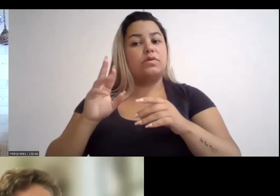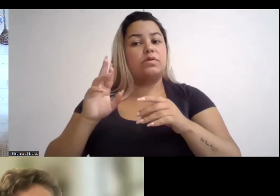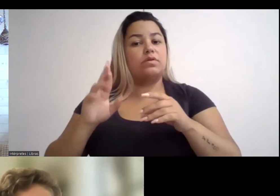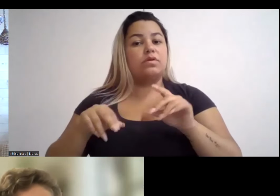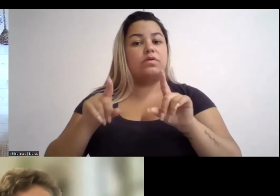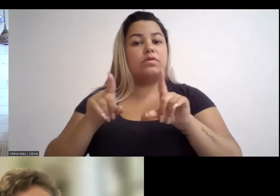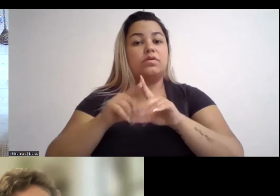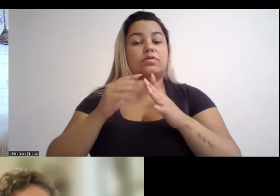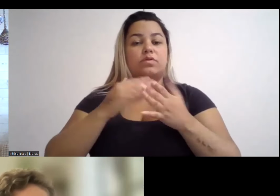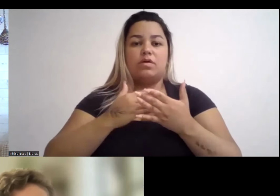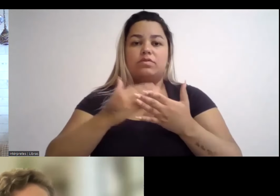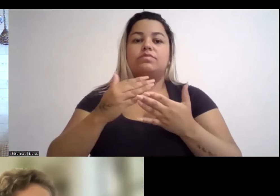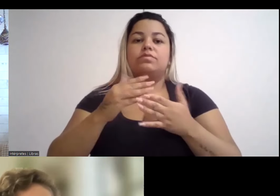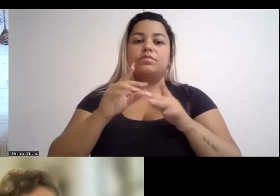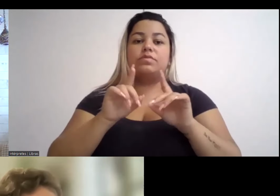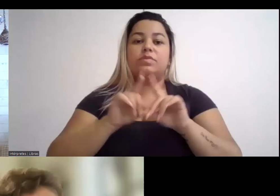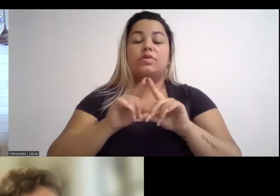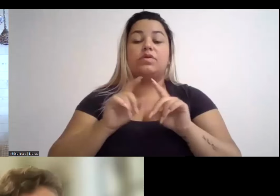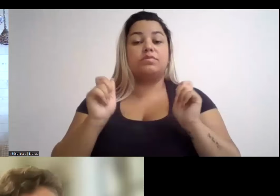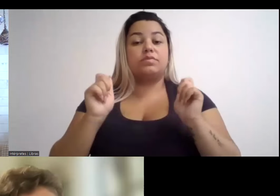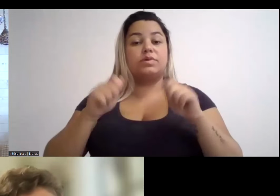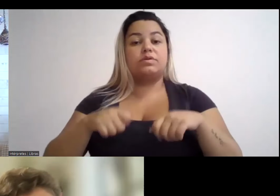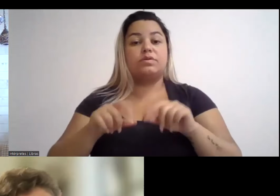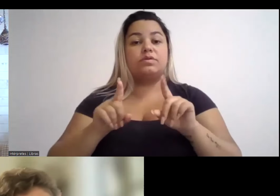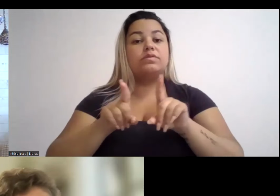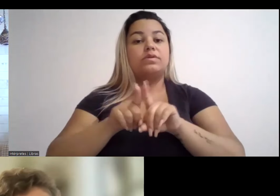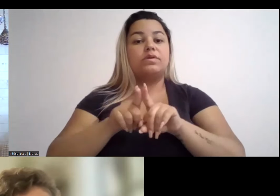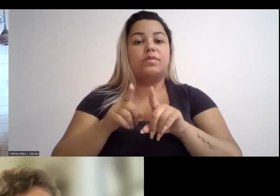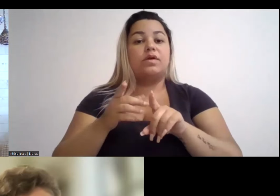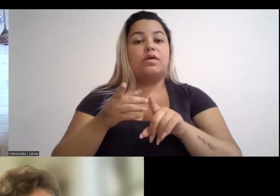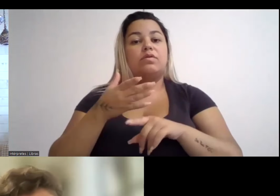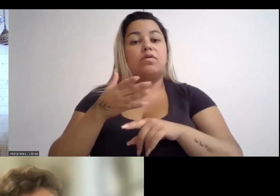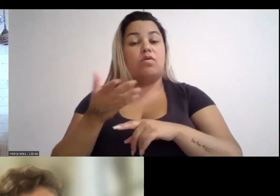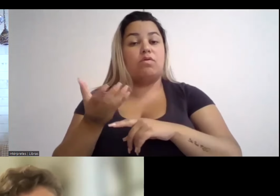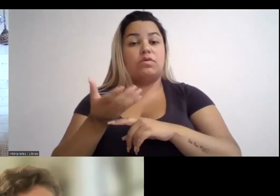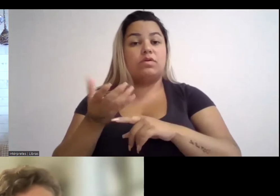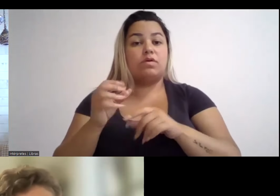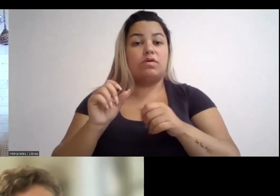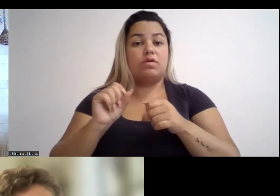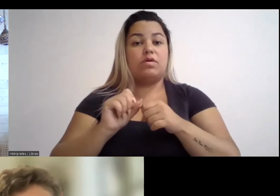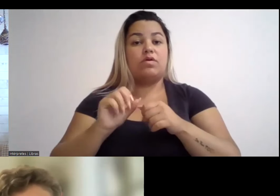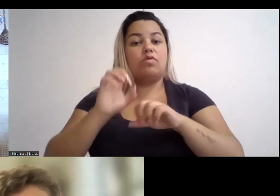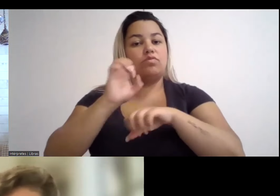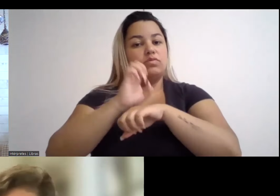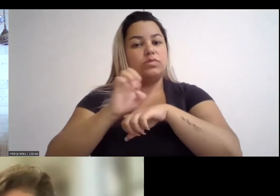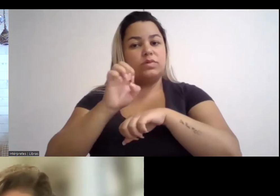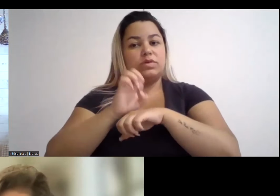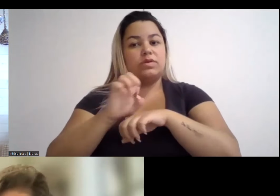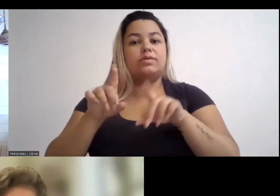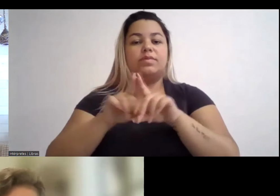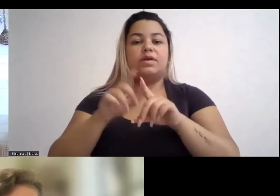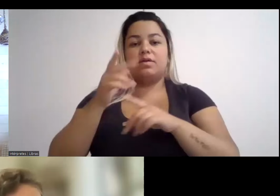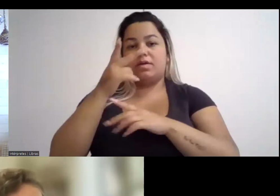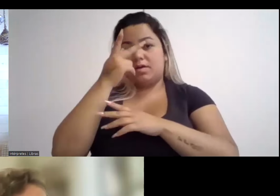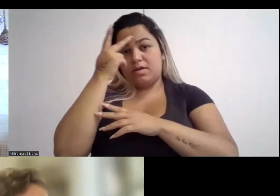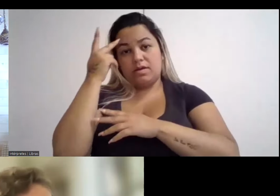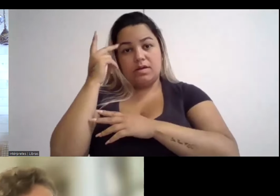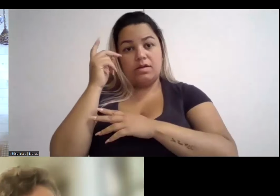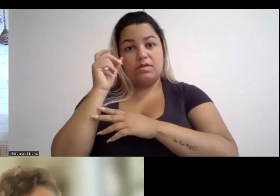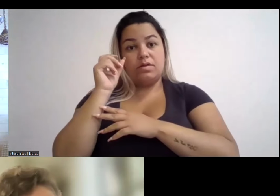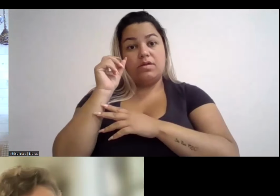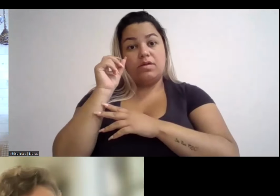nós realmente precisamos cada vez mais, e aqui eu queria dizer que a visão do Estado empreendedor é aquela que determina, não é, o